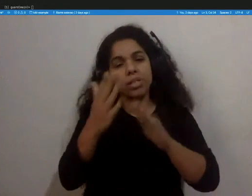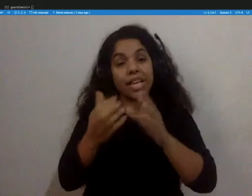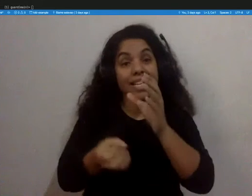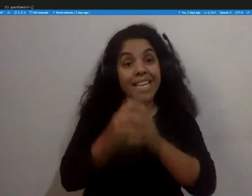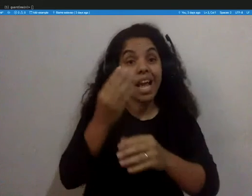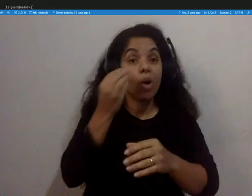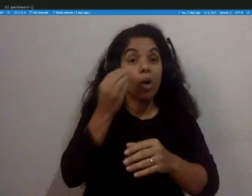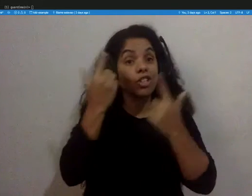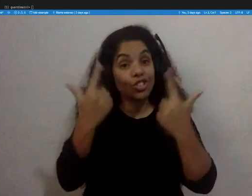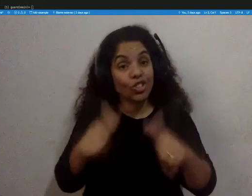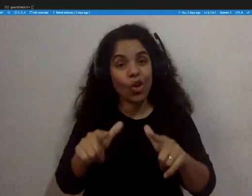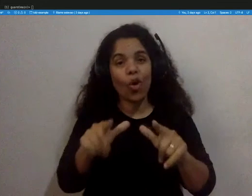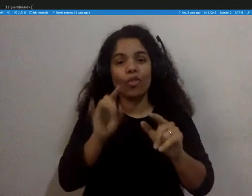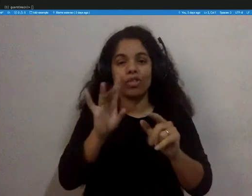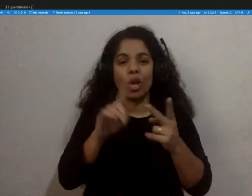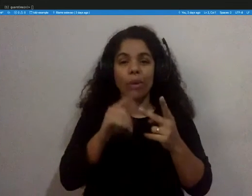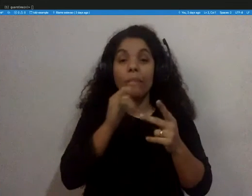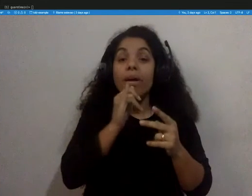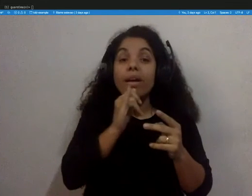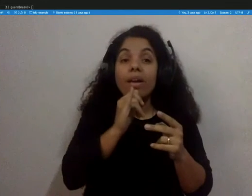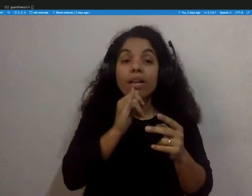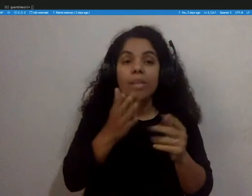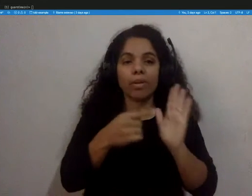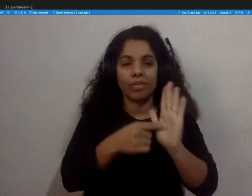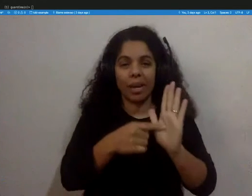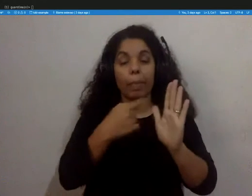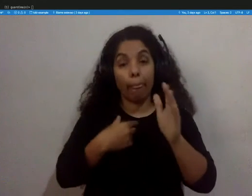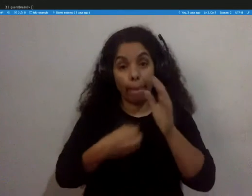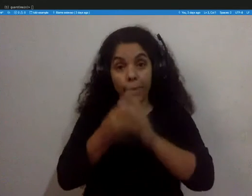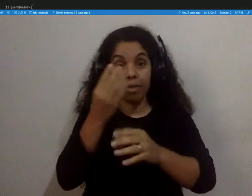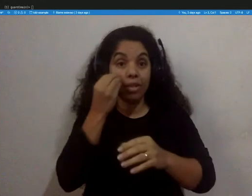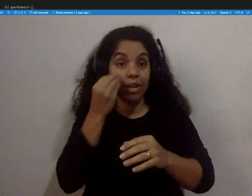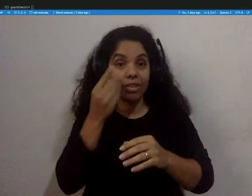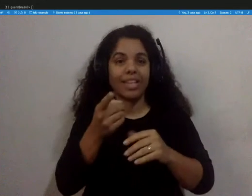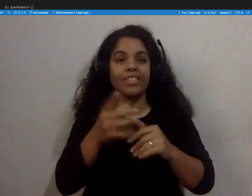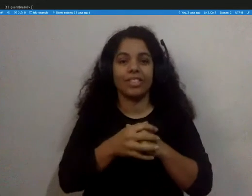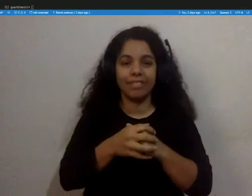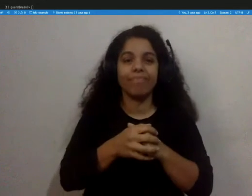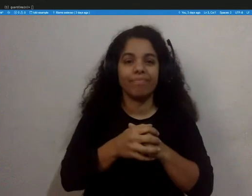de novo. Então, só para exemplificar, eu vou criar o teste aqui.